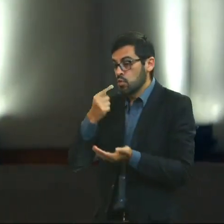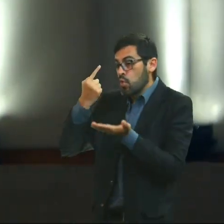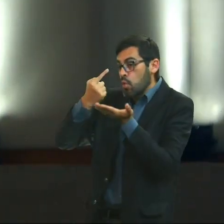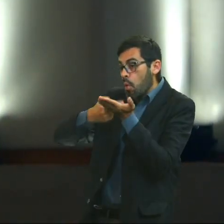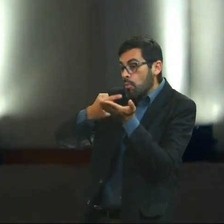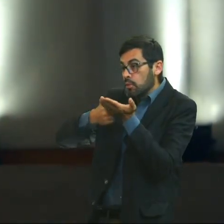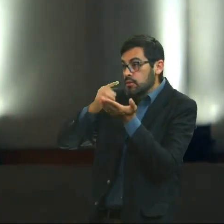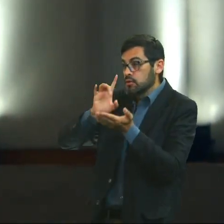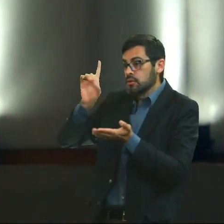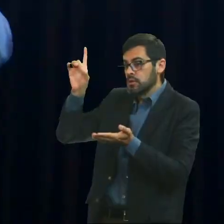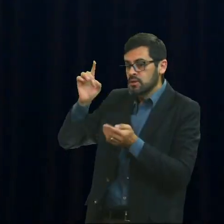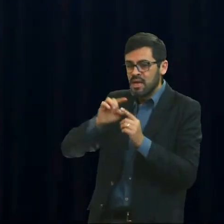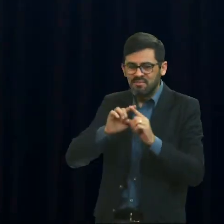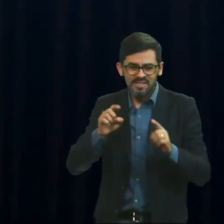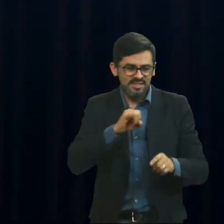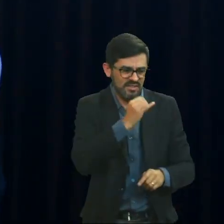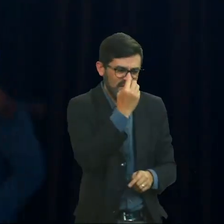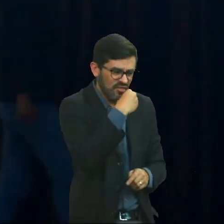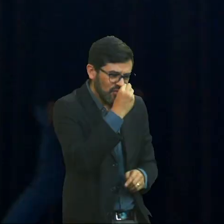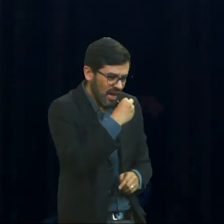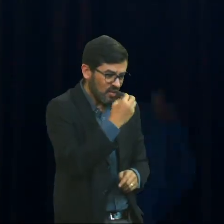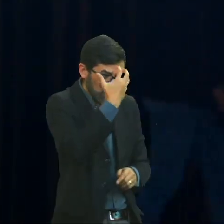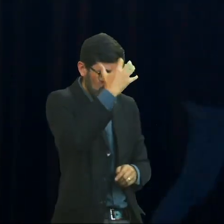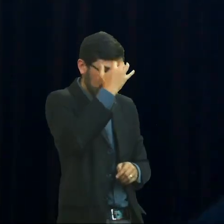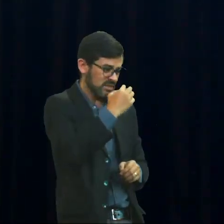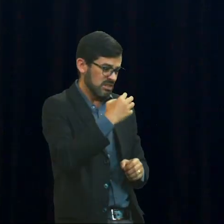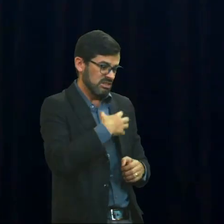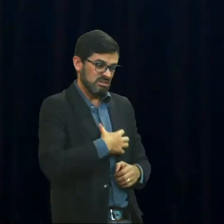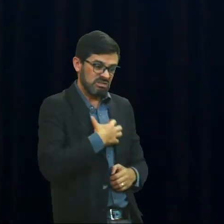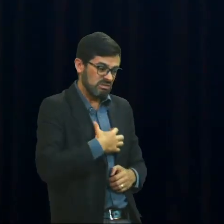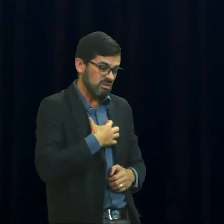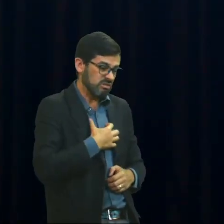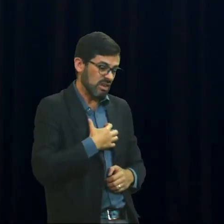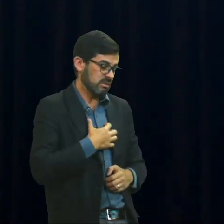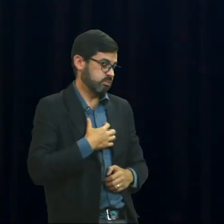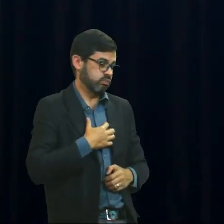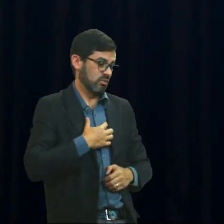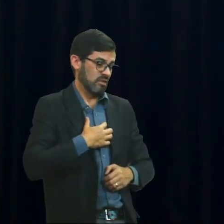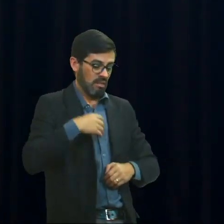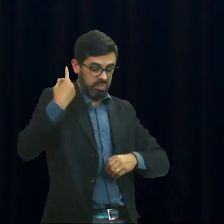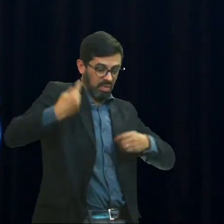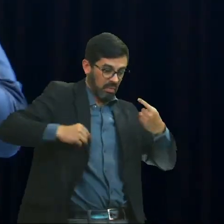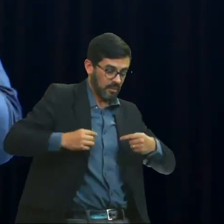se vocês estiverem fracos, o rei vai brigar, vai pedir a minha cabeça.